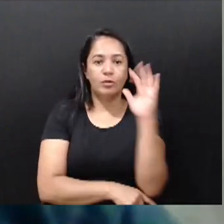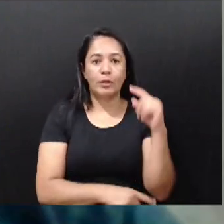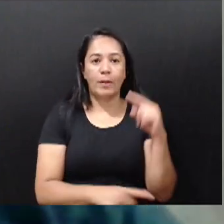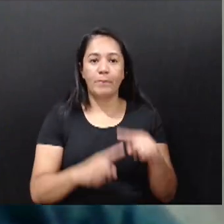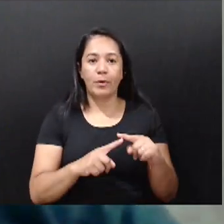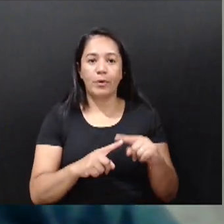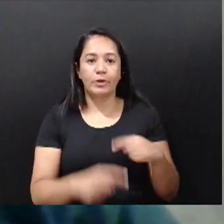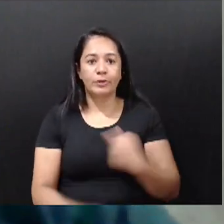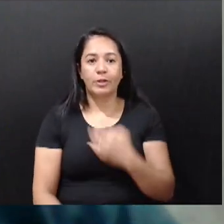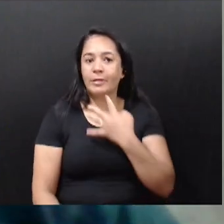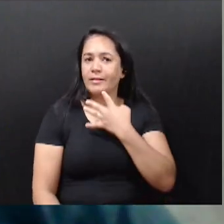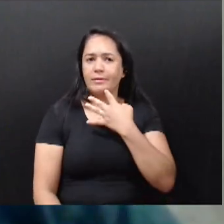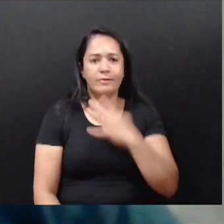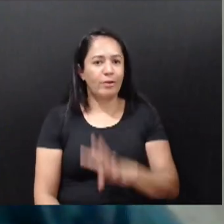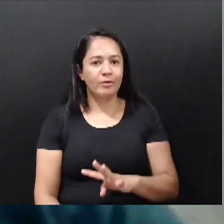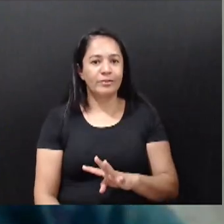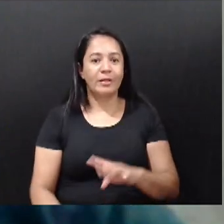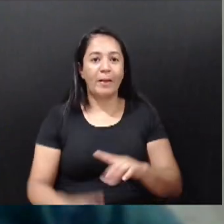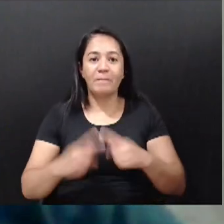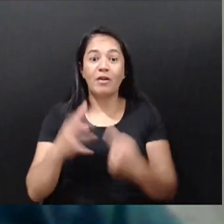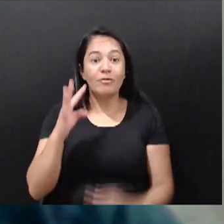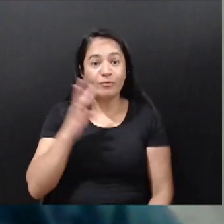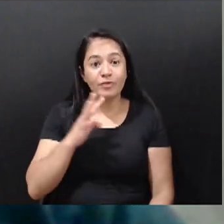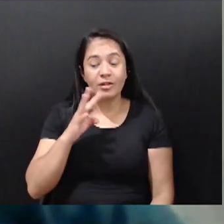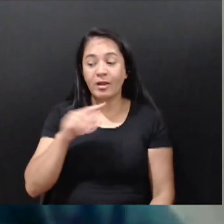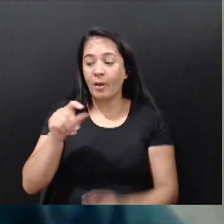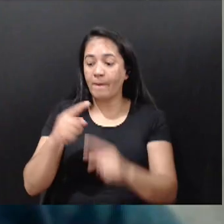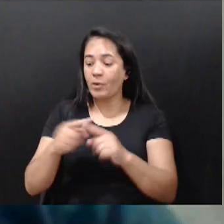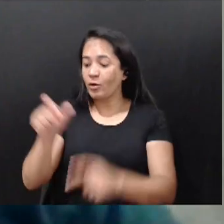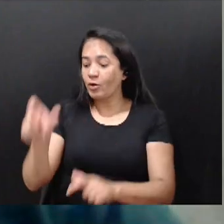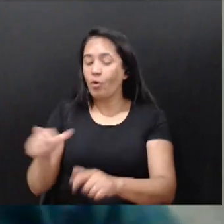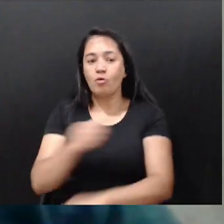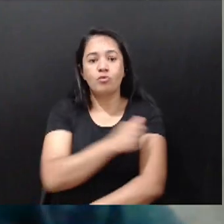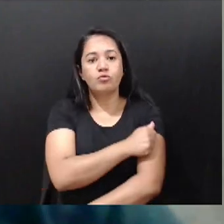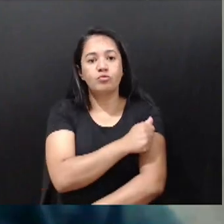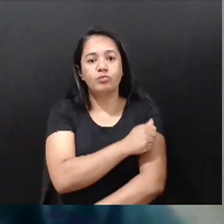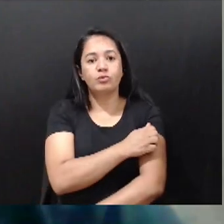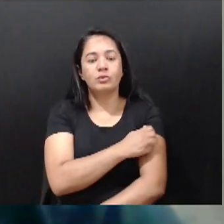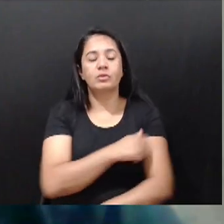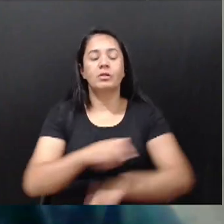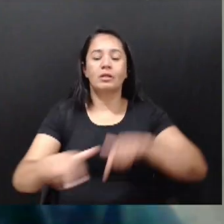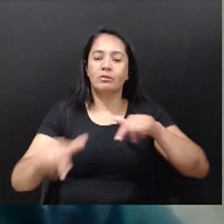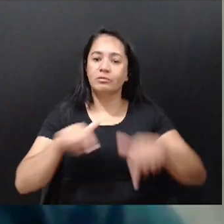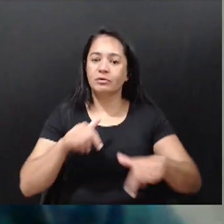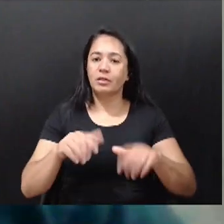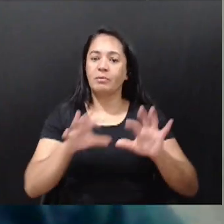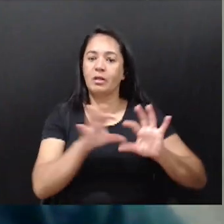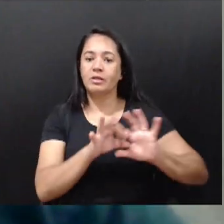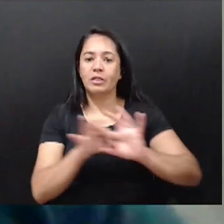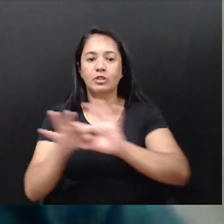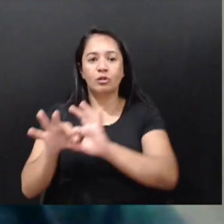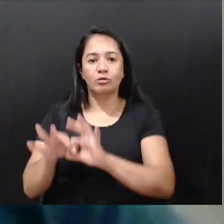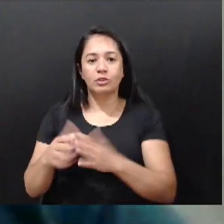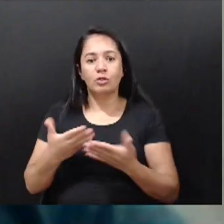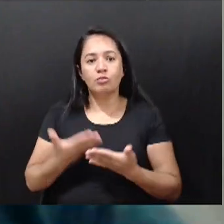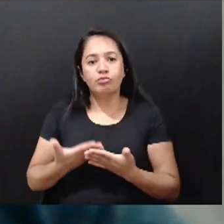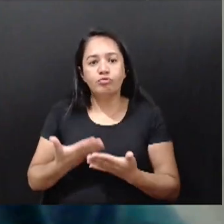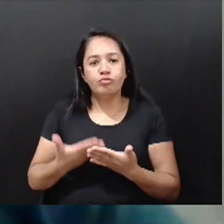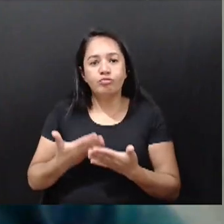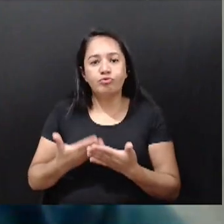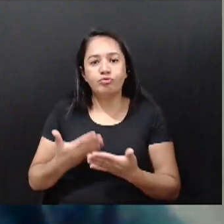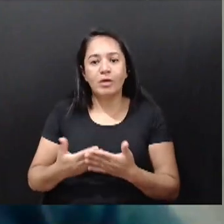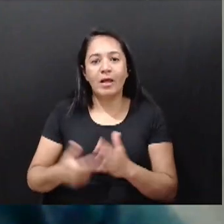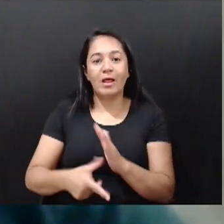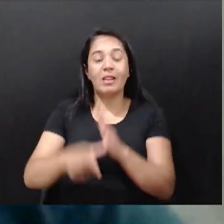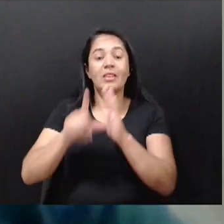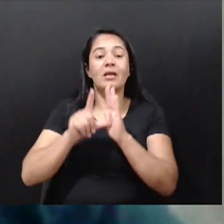foi bem legal porque eles trabalharam, né, nesse contexto, né, de estudar um pouco, antes de mais nada, o meio ambiente